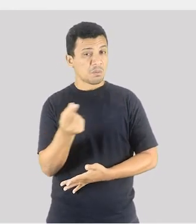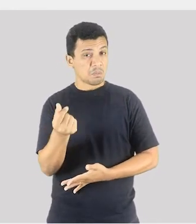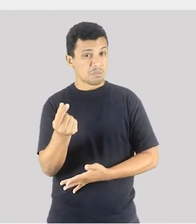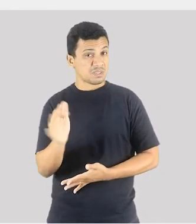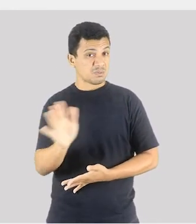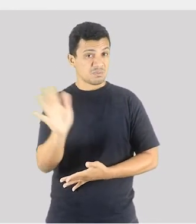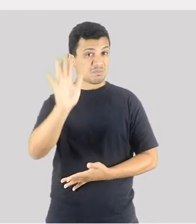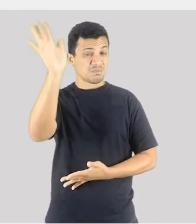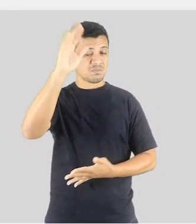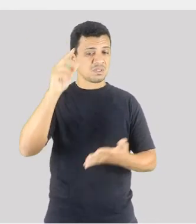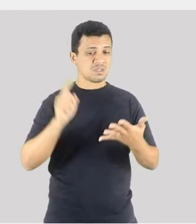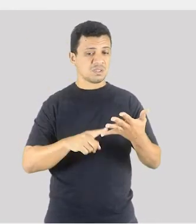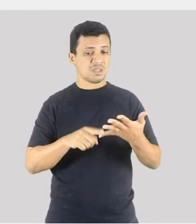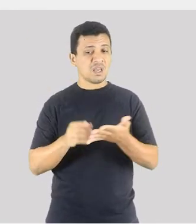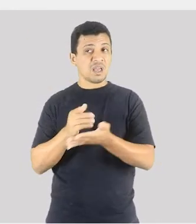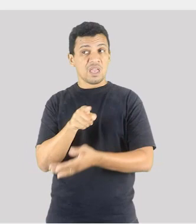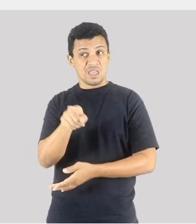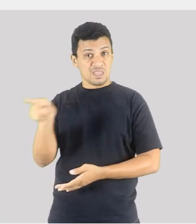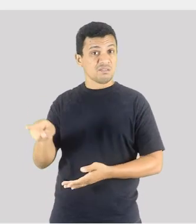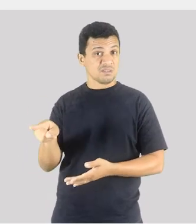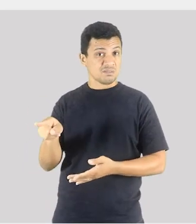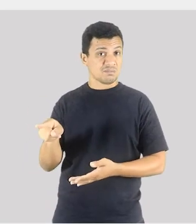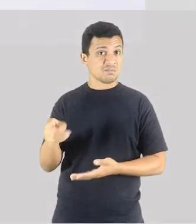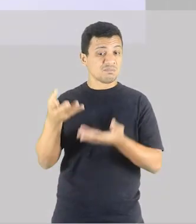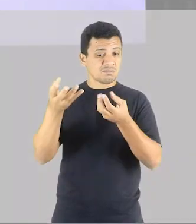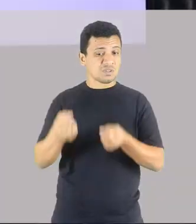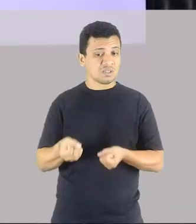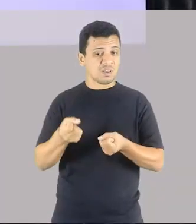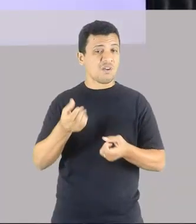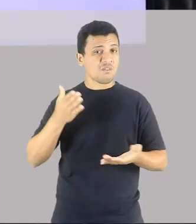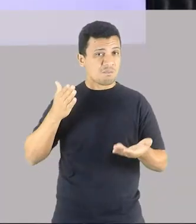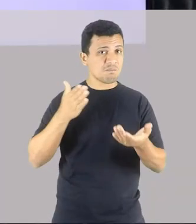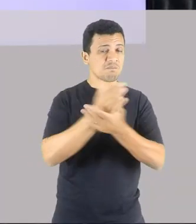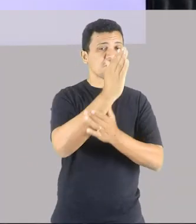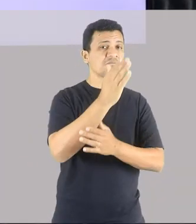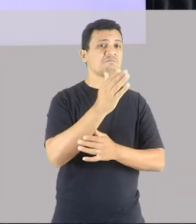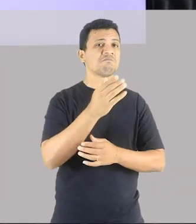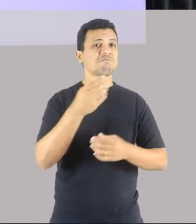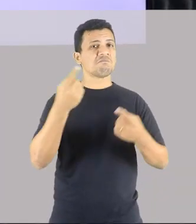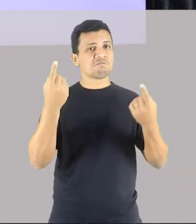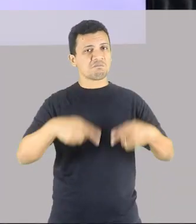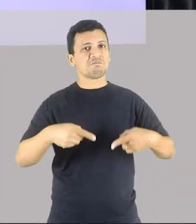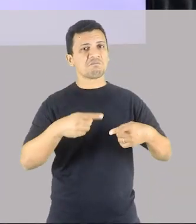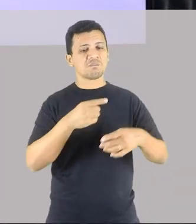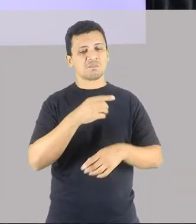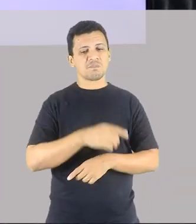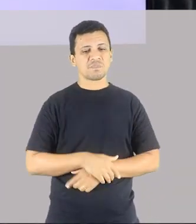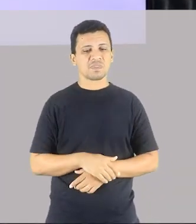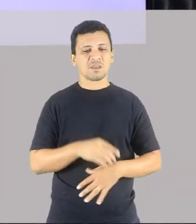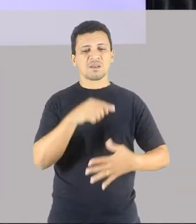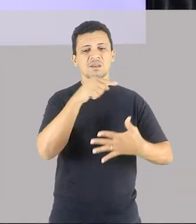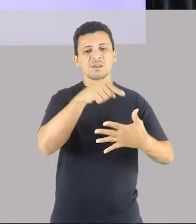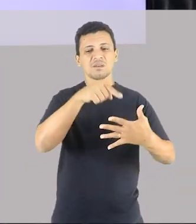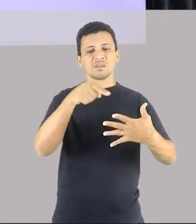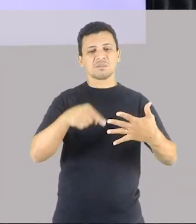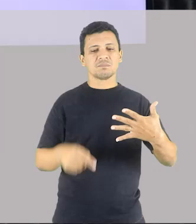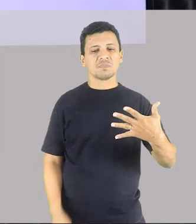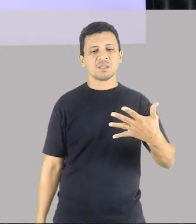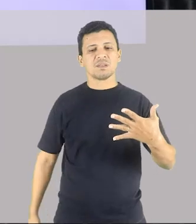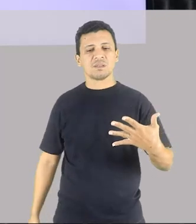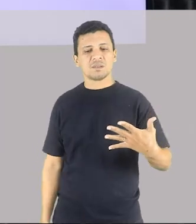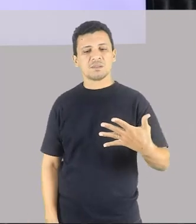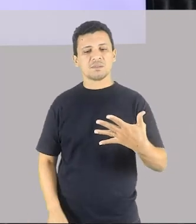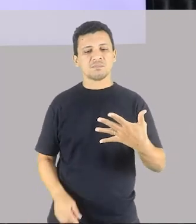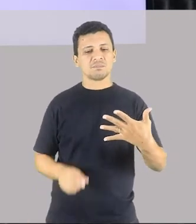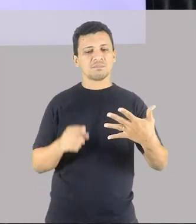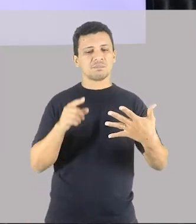preços e eles estavam convencidos de que venceriam a partida. Na letra C, D e E, todas estão